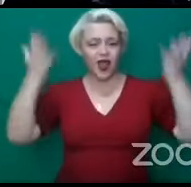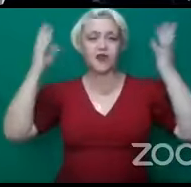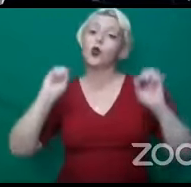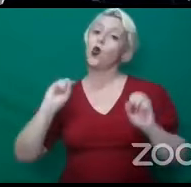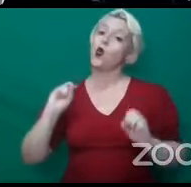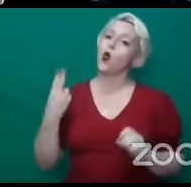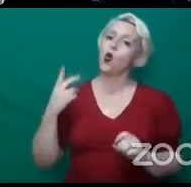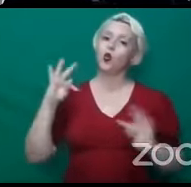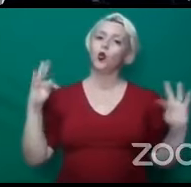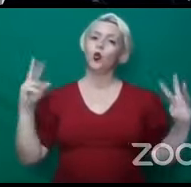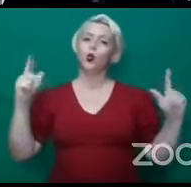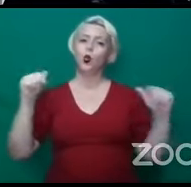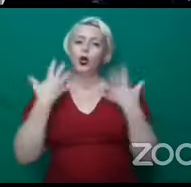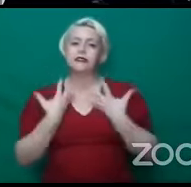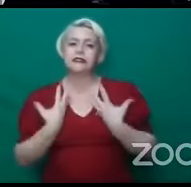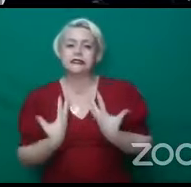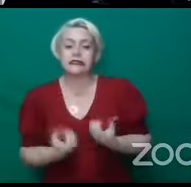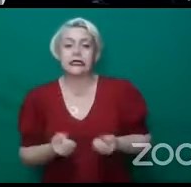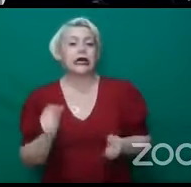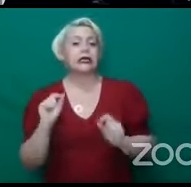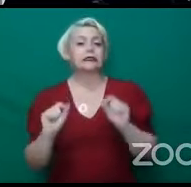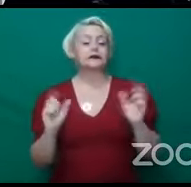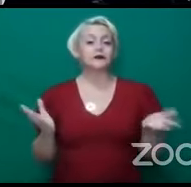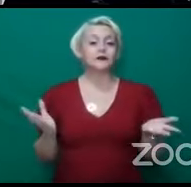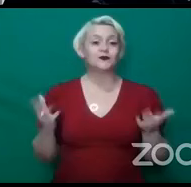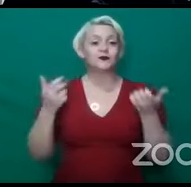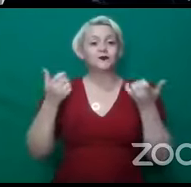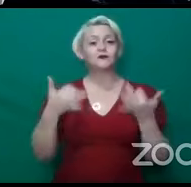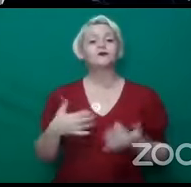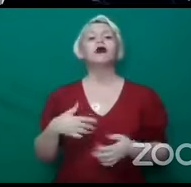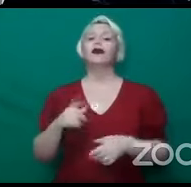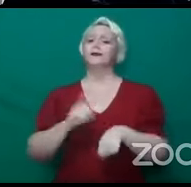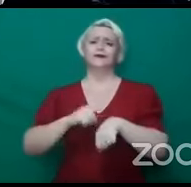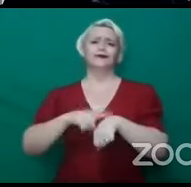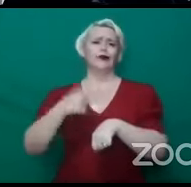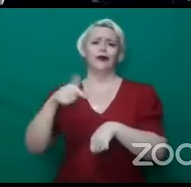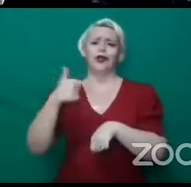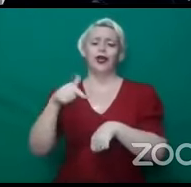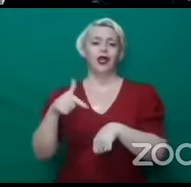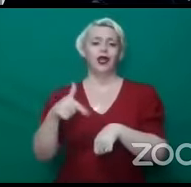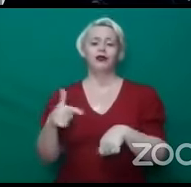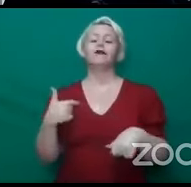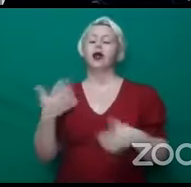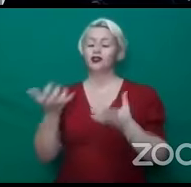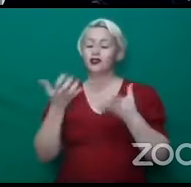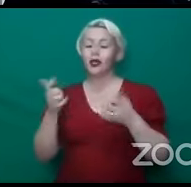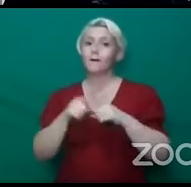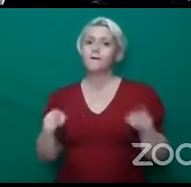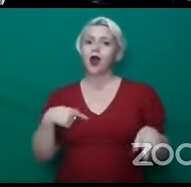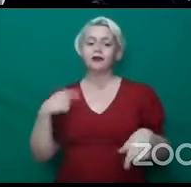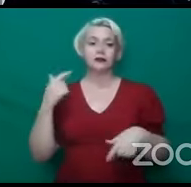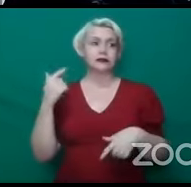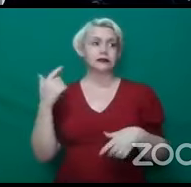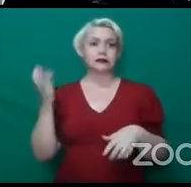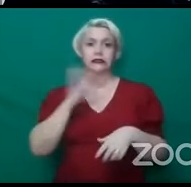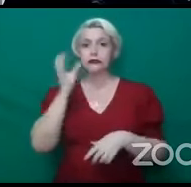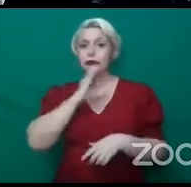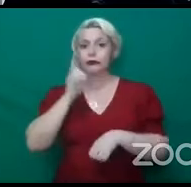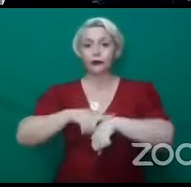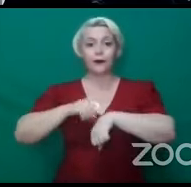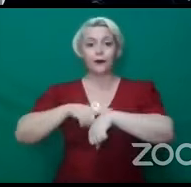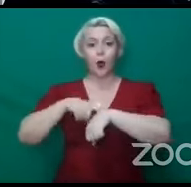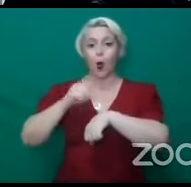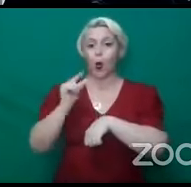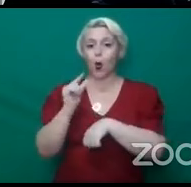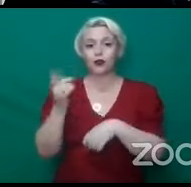cansado, desmaiado. Não deu tempo, não. A gente até queria, assim, mas não deu. Foi muita correria mesmo. Pouco tempo ali. A gente